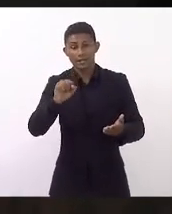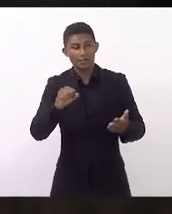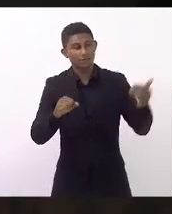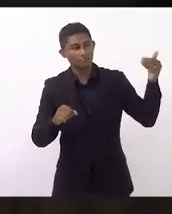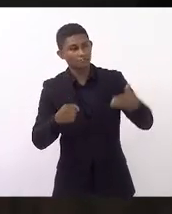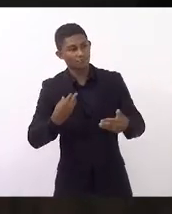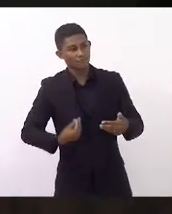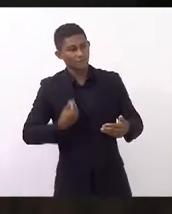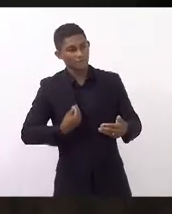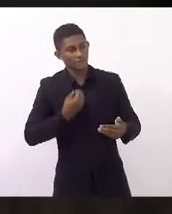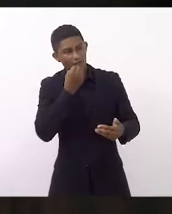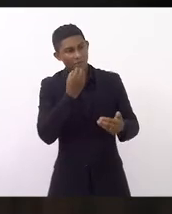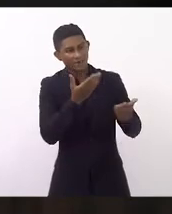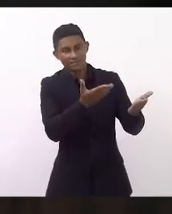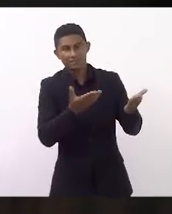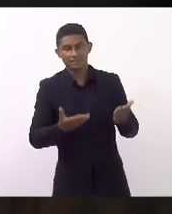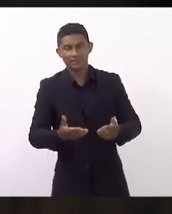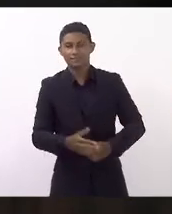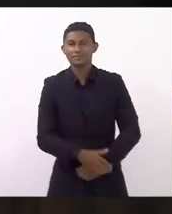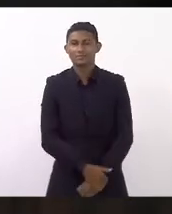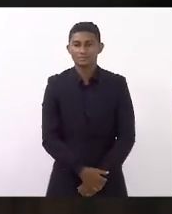bem-vinda.